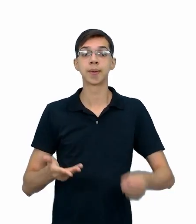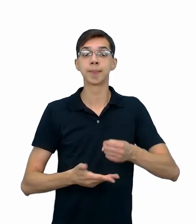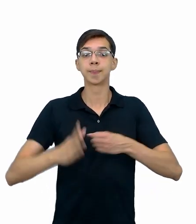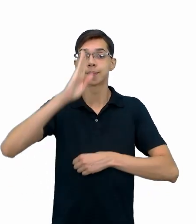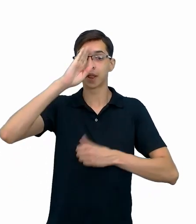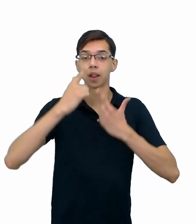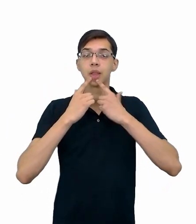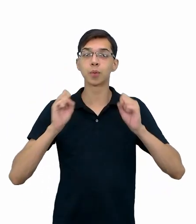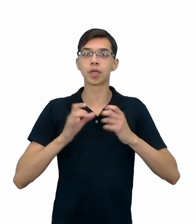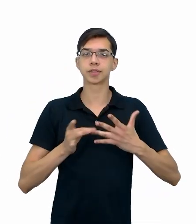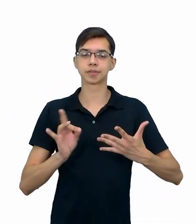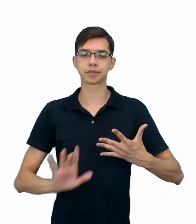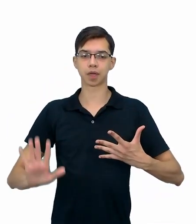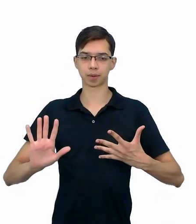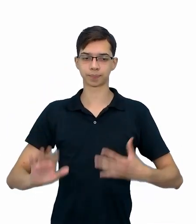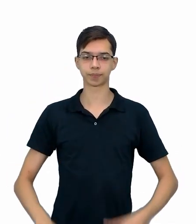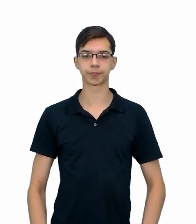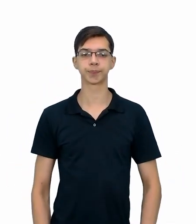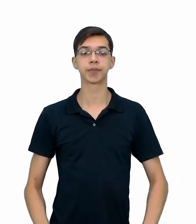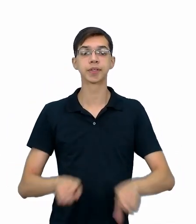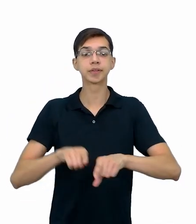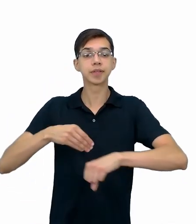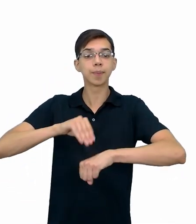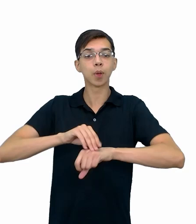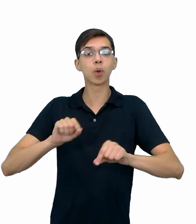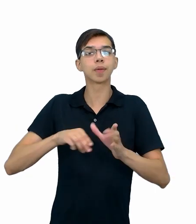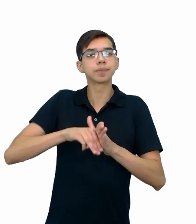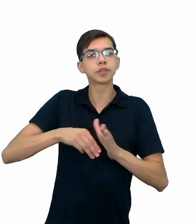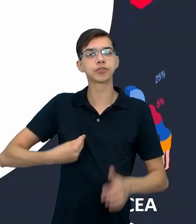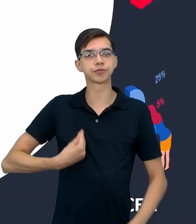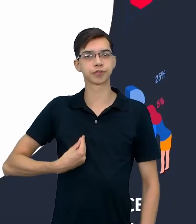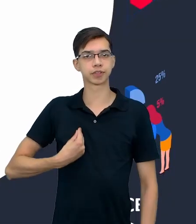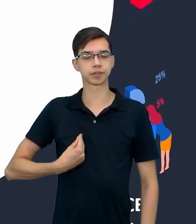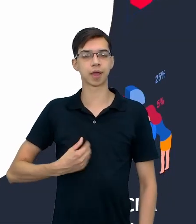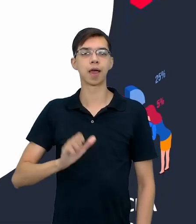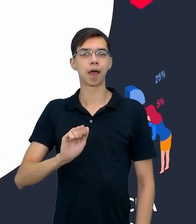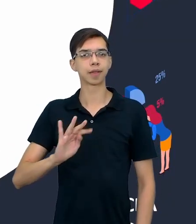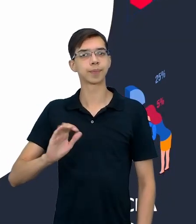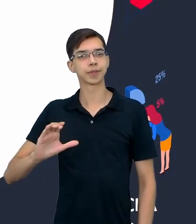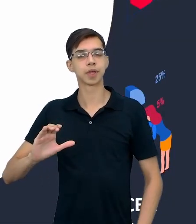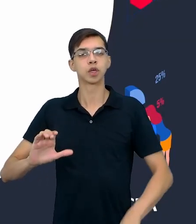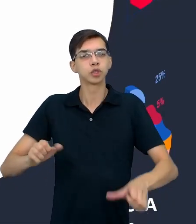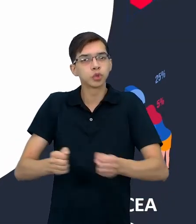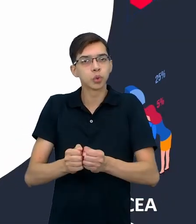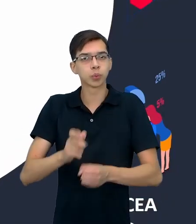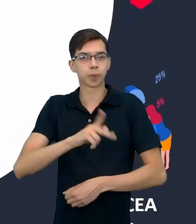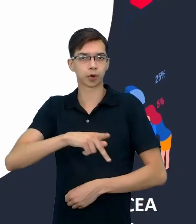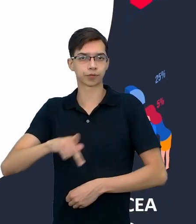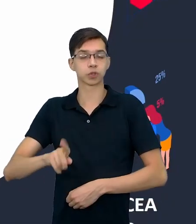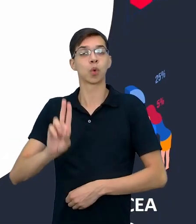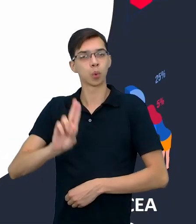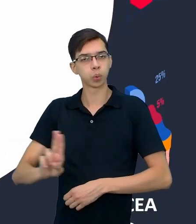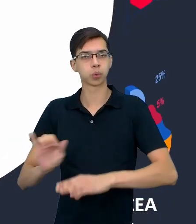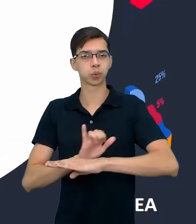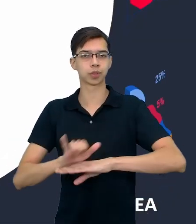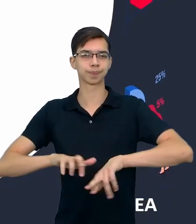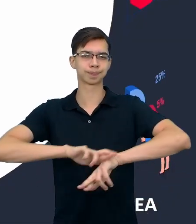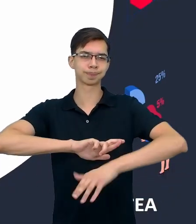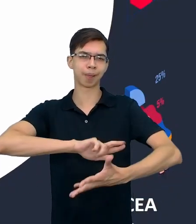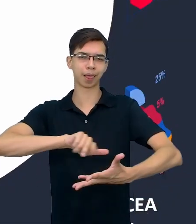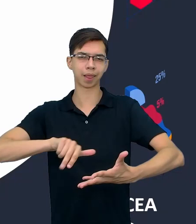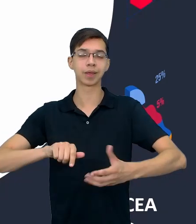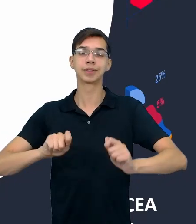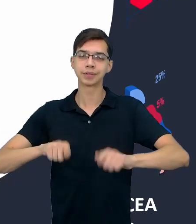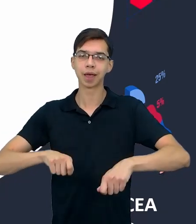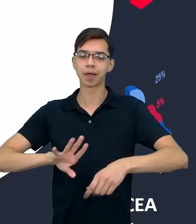para fomentar as ações do desdobramento na TTC, junto com os demais professores. E aqui, então, a gente tem no